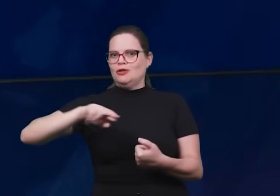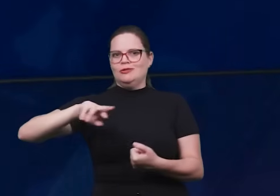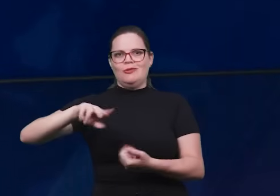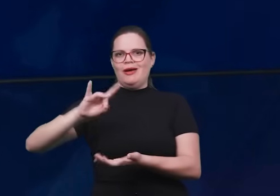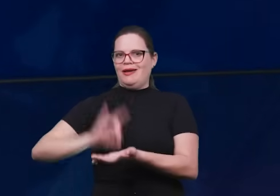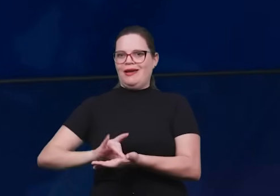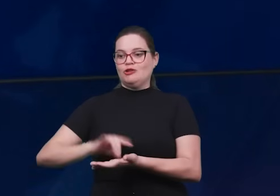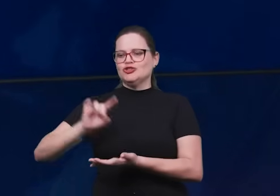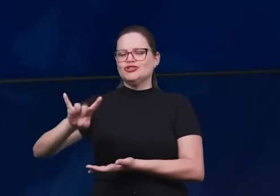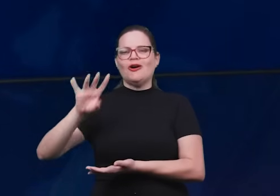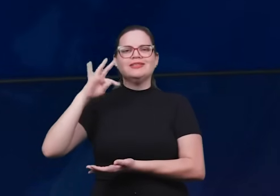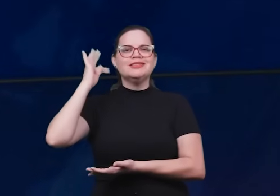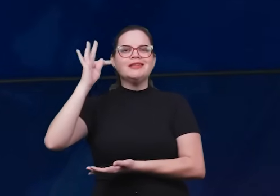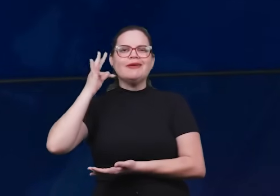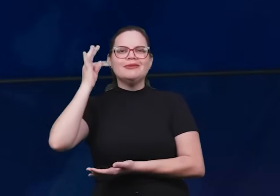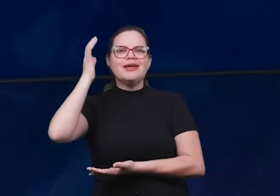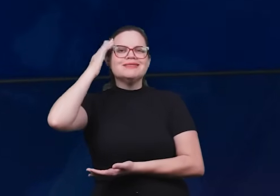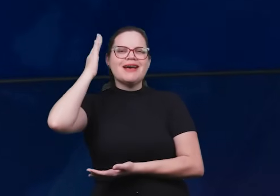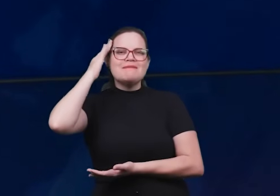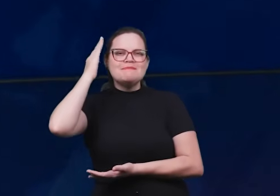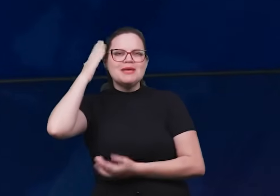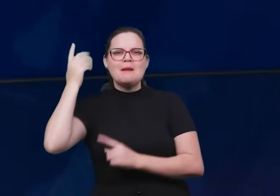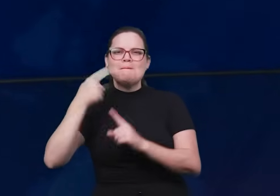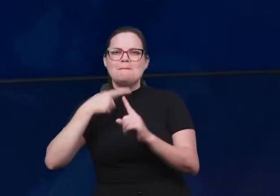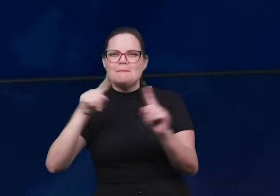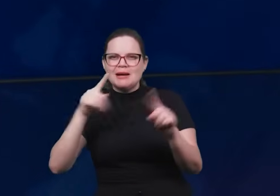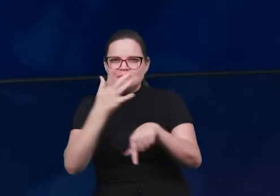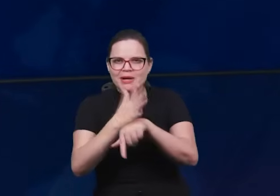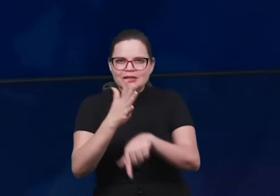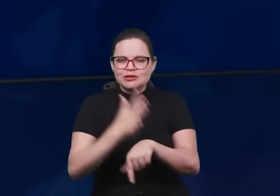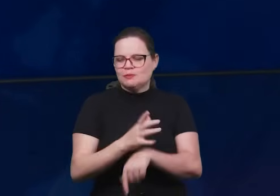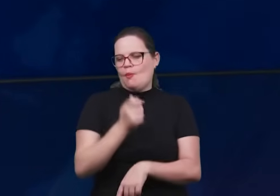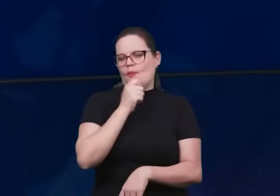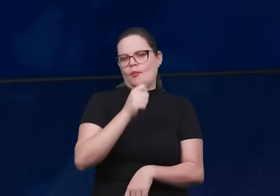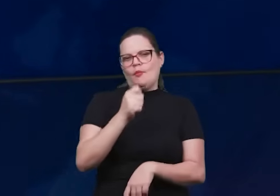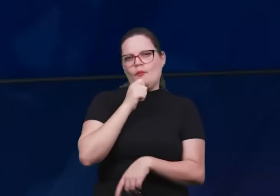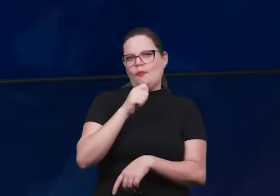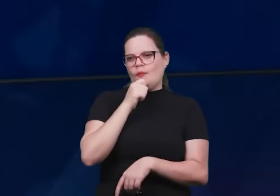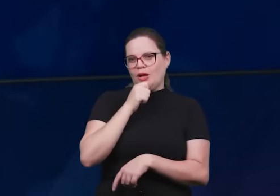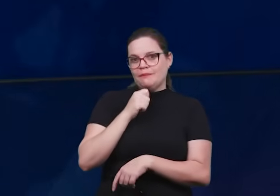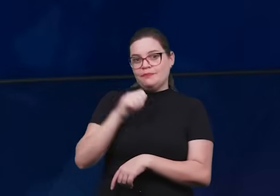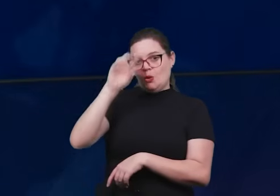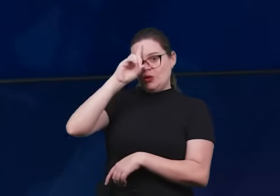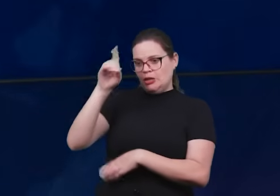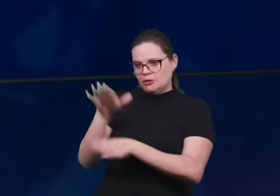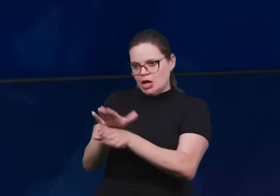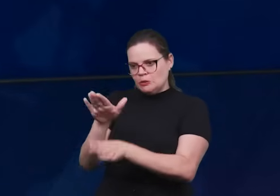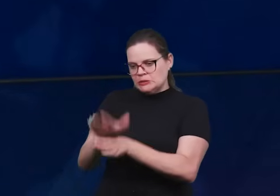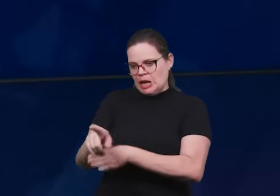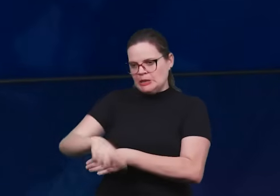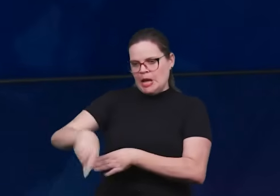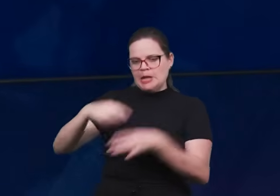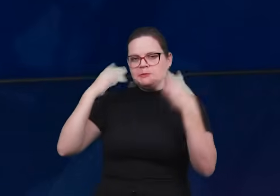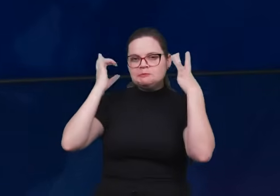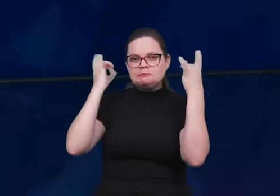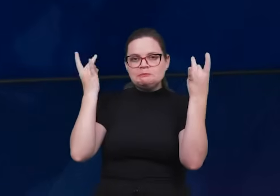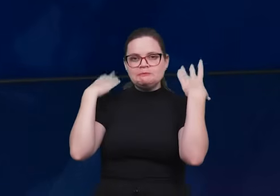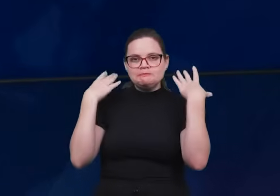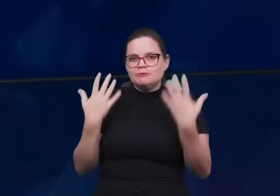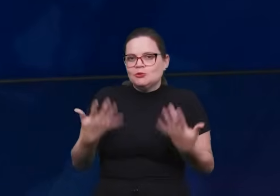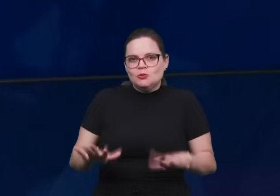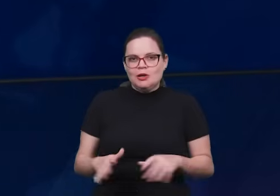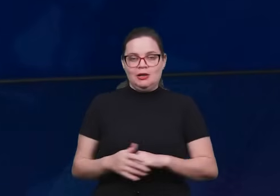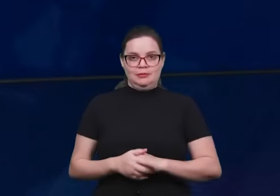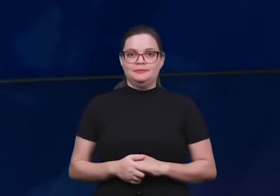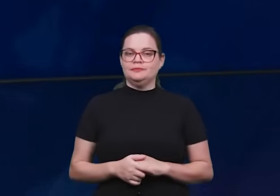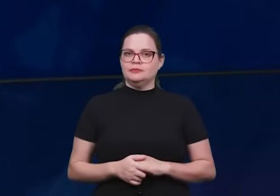era prática. Eles viviam sem buscar o conselho e a direção do Senhor. Isso acontece também